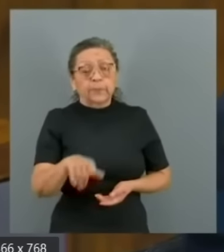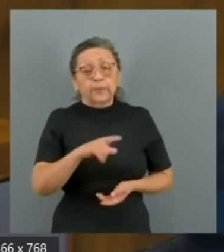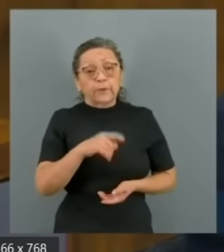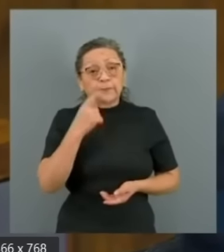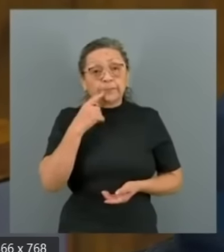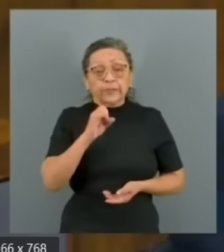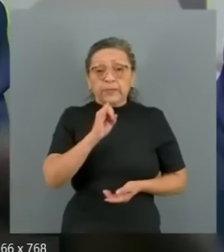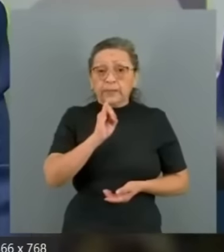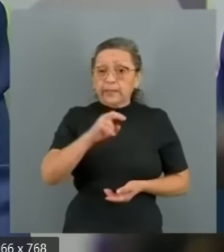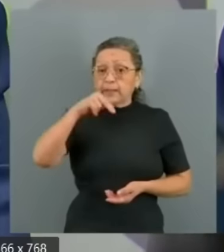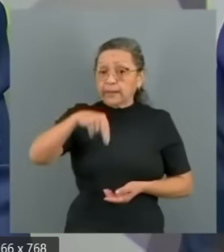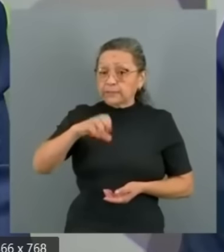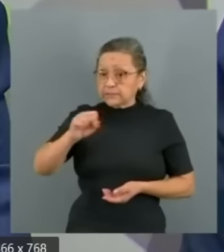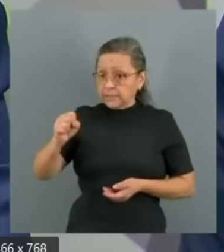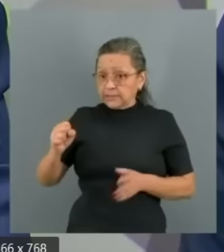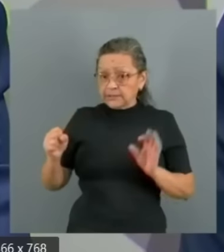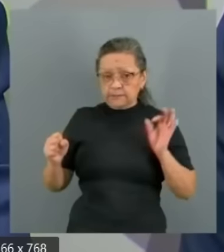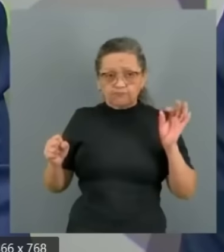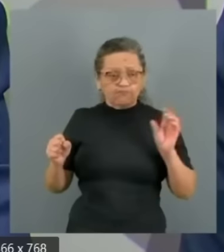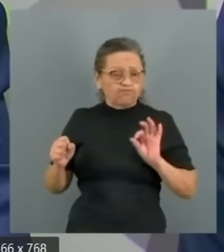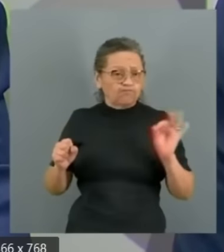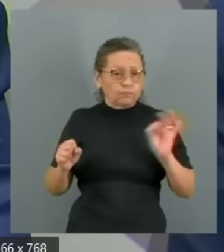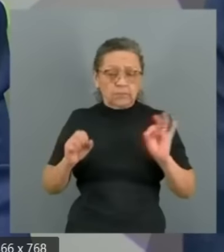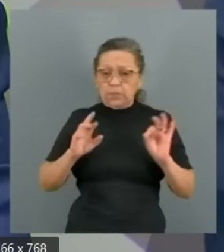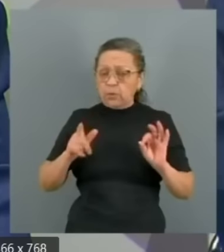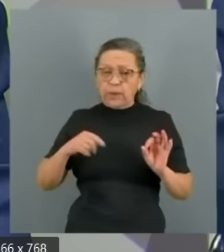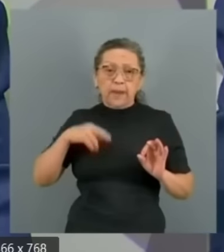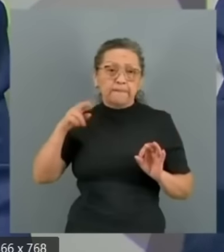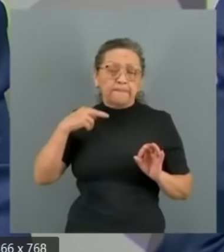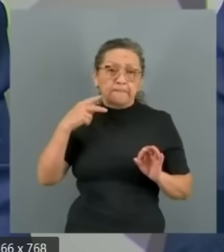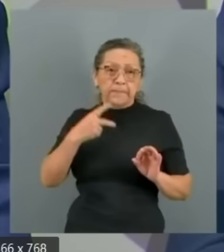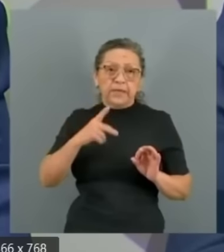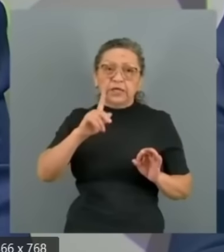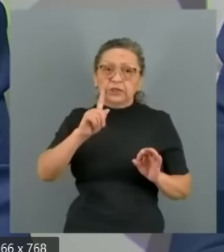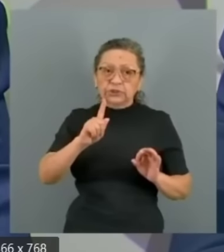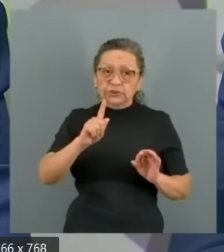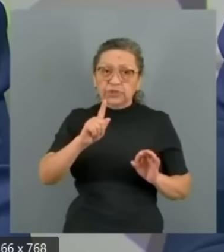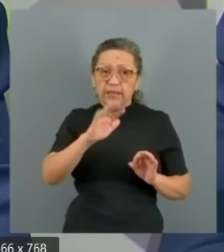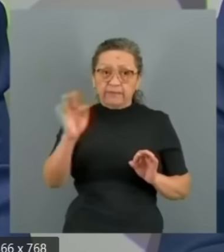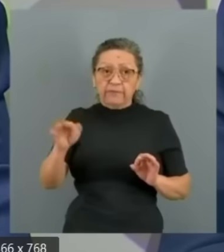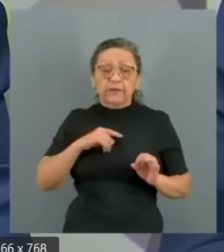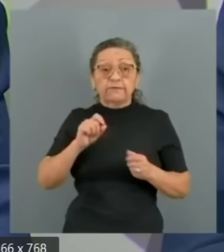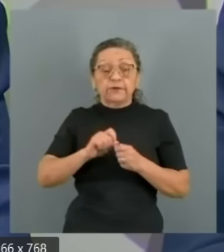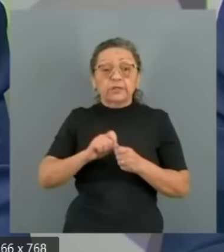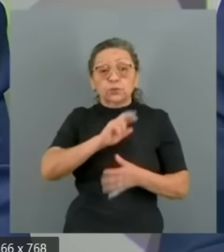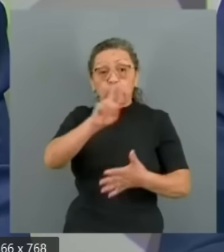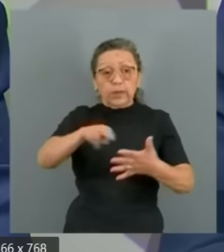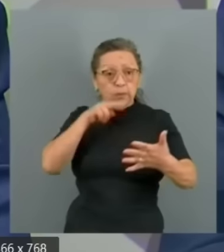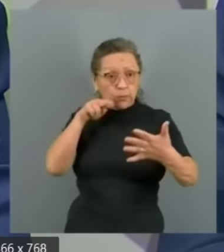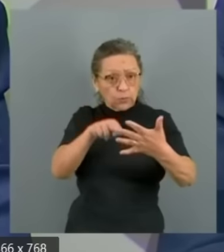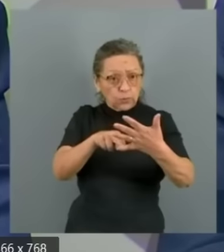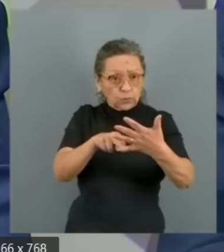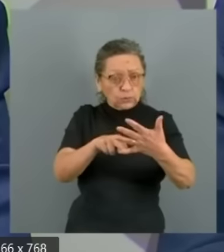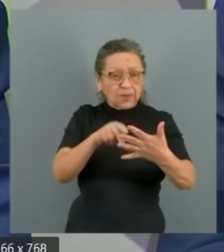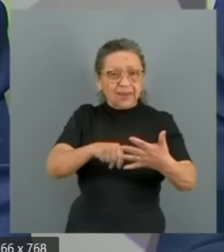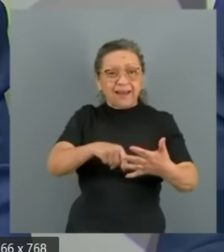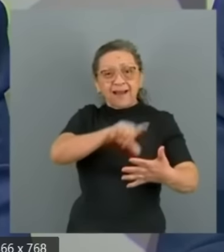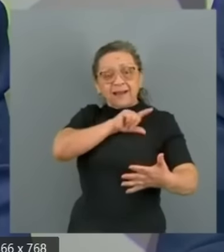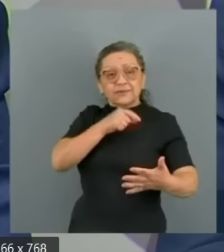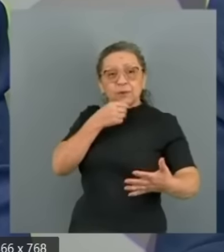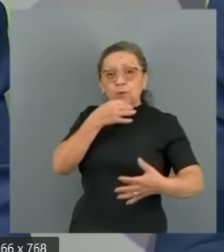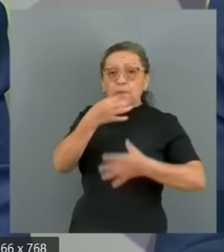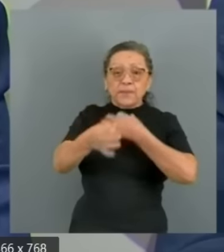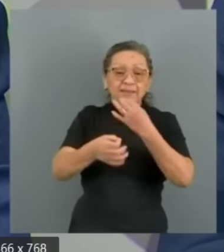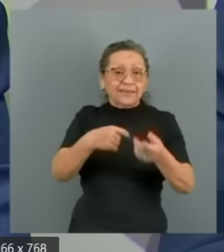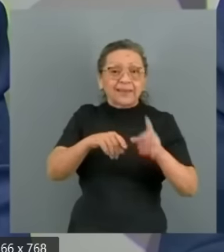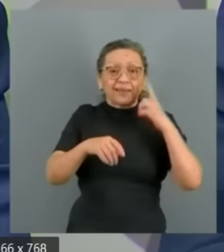INSS não a Procuradoria, fez um recurso, que foi aquele que eu comentei com o